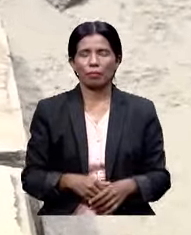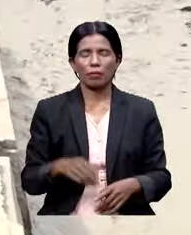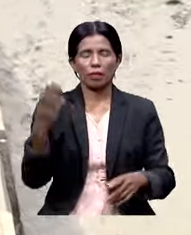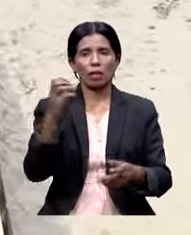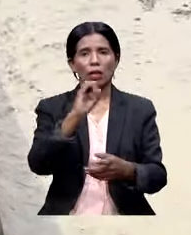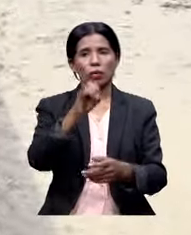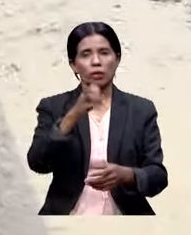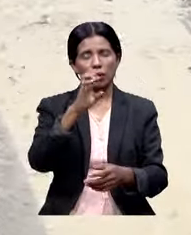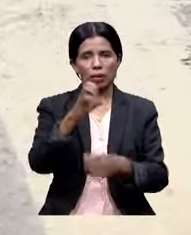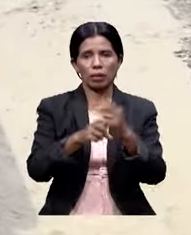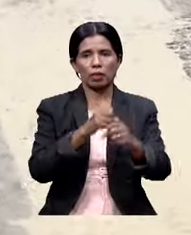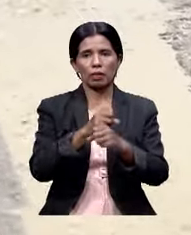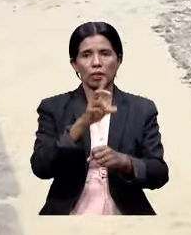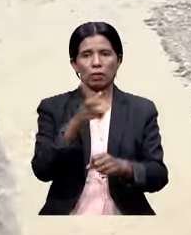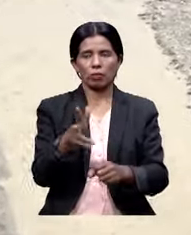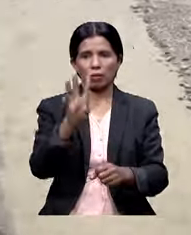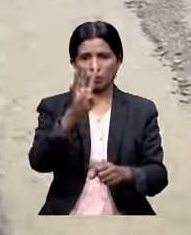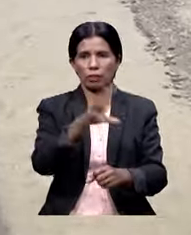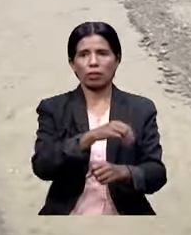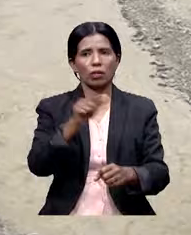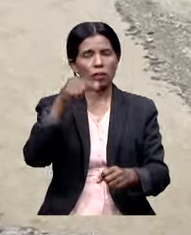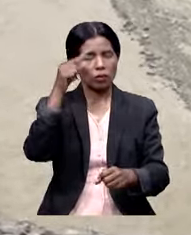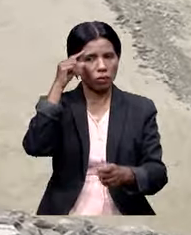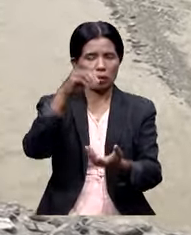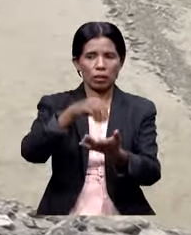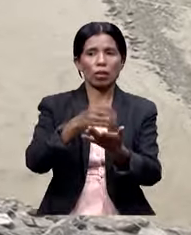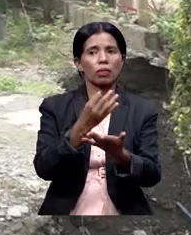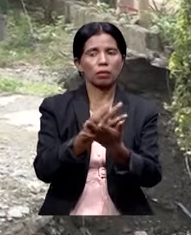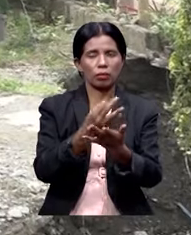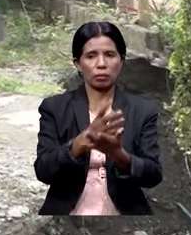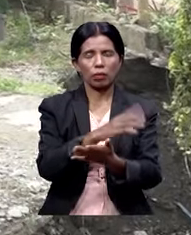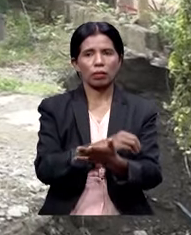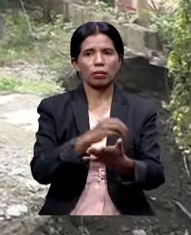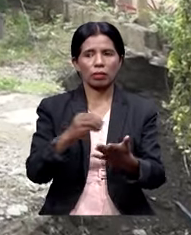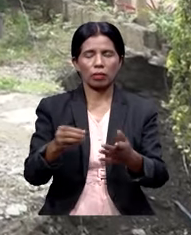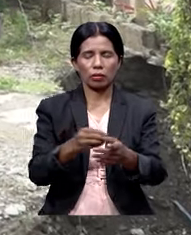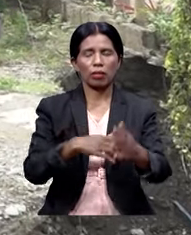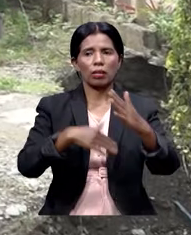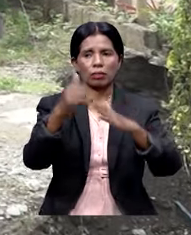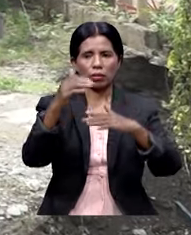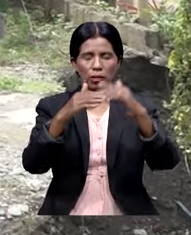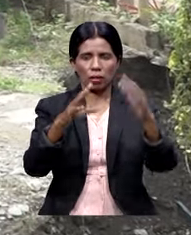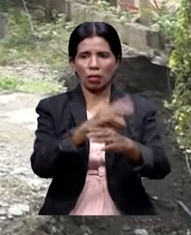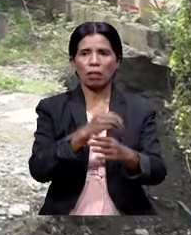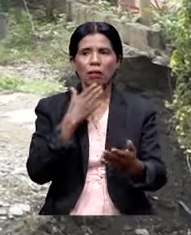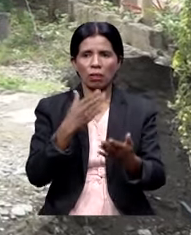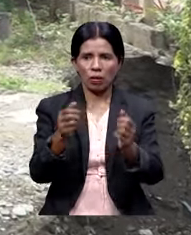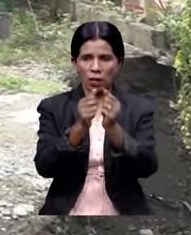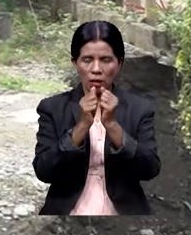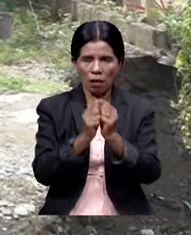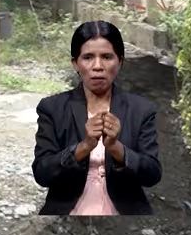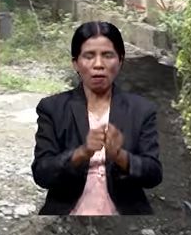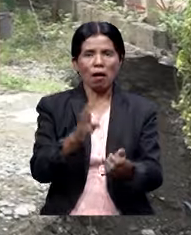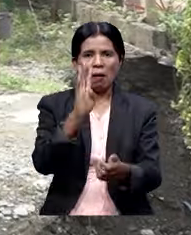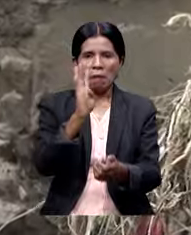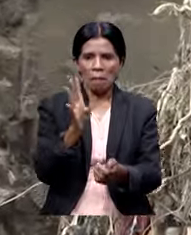geral estado tina rihun rua rua nulu resinghat governo aloka orsamento ba setor habitação no infraestrutura kolektivas hamutuk tokong hat